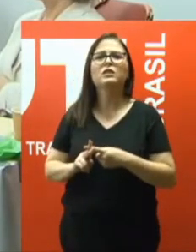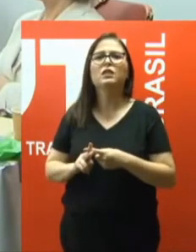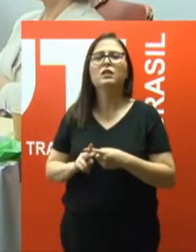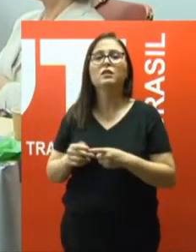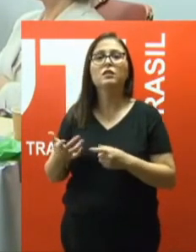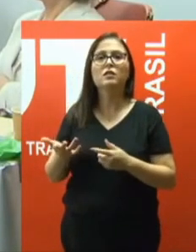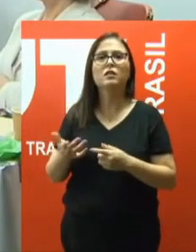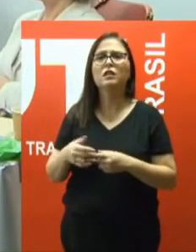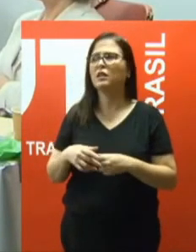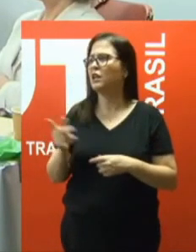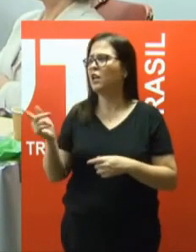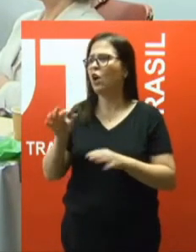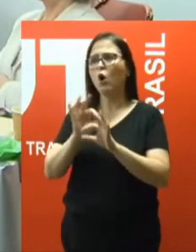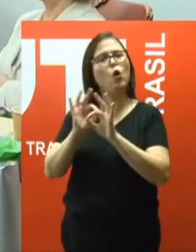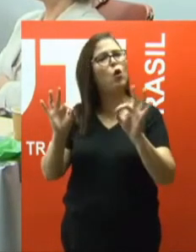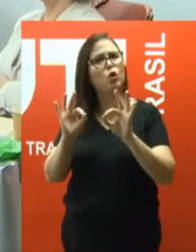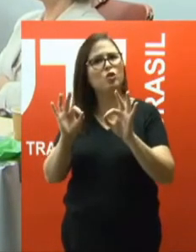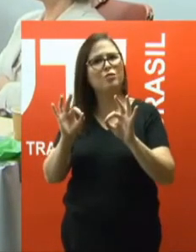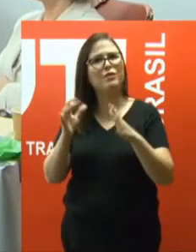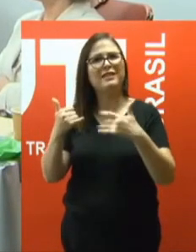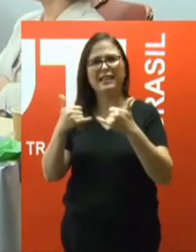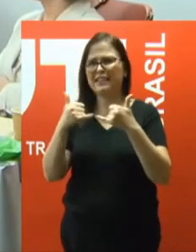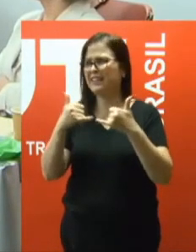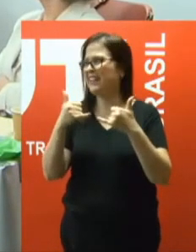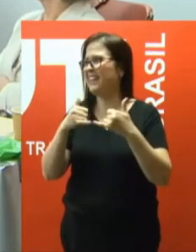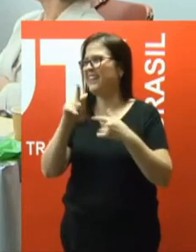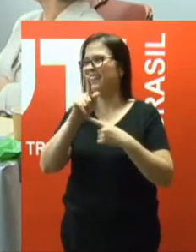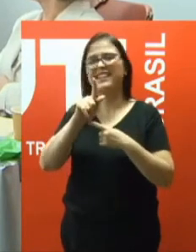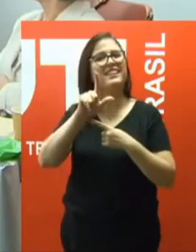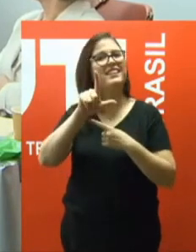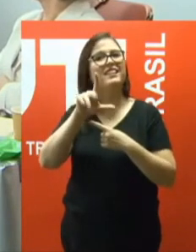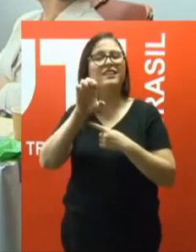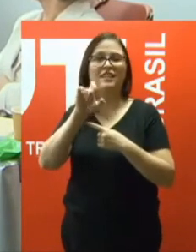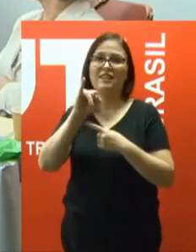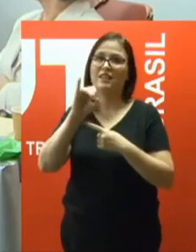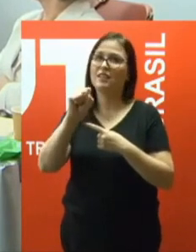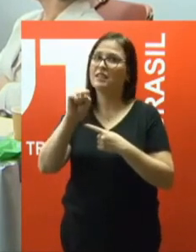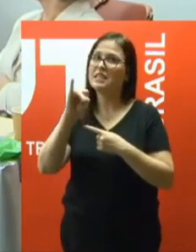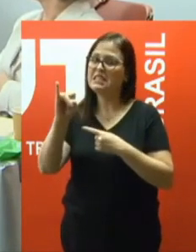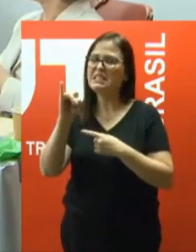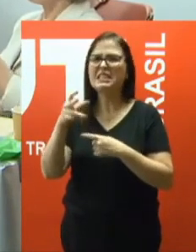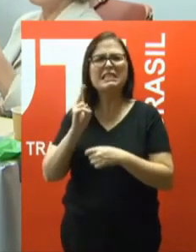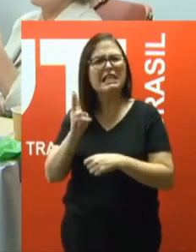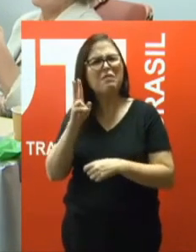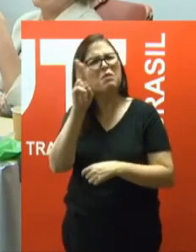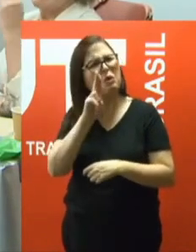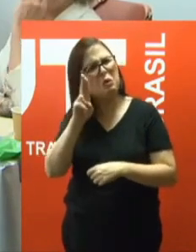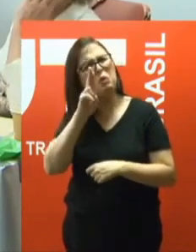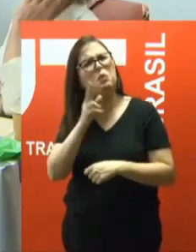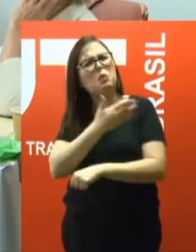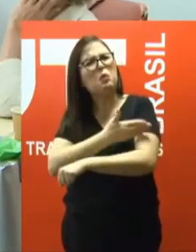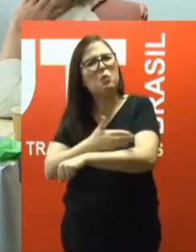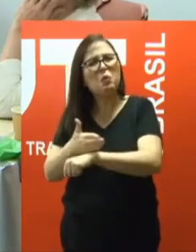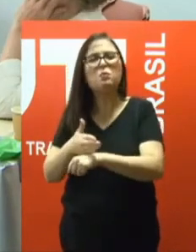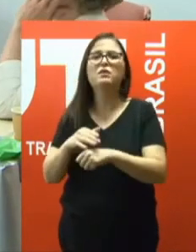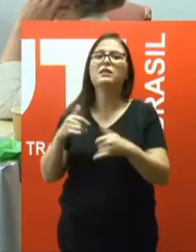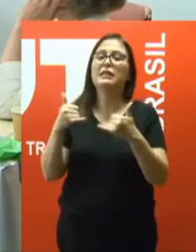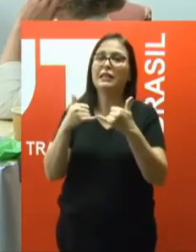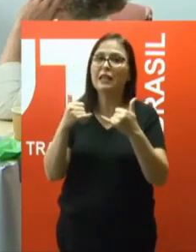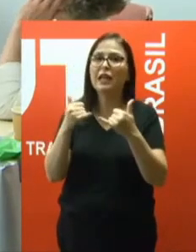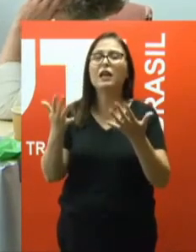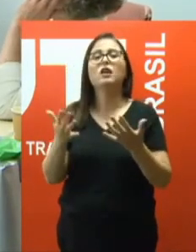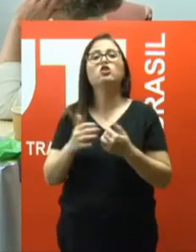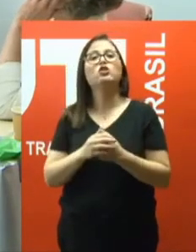são os reis da internet da bancada do PT. Sabe? E eu acho que nós precisamos saber que essa rede, quanto